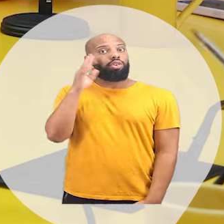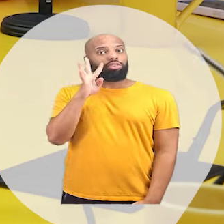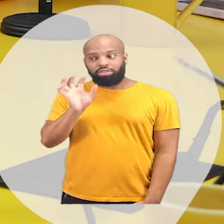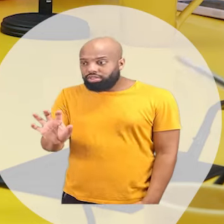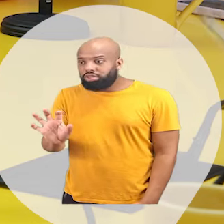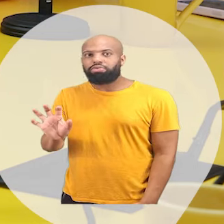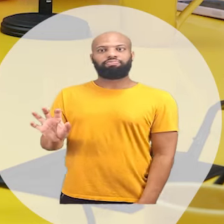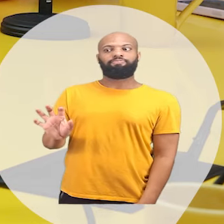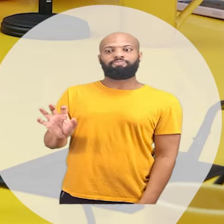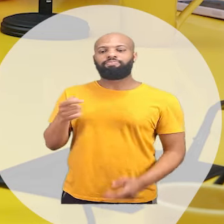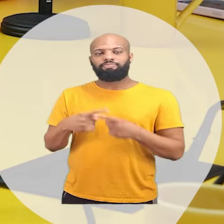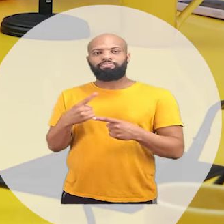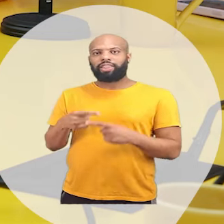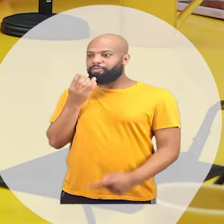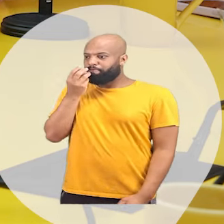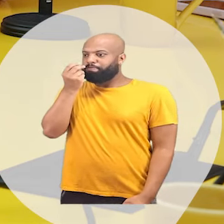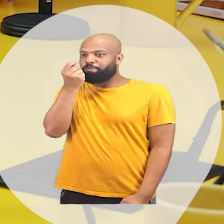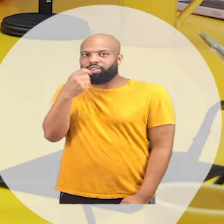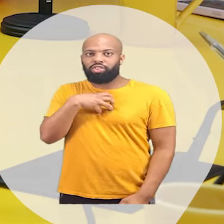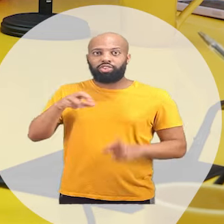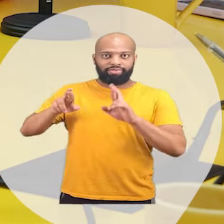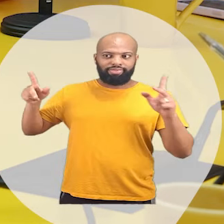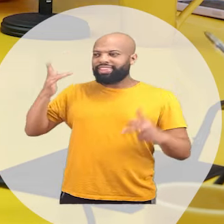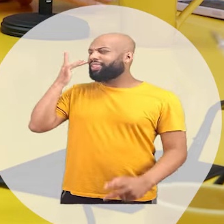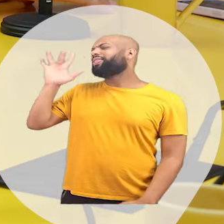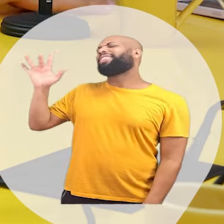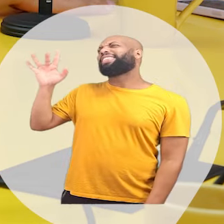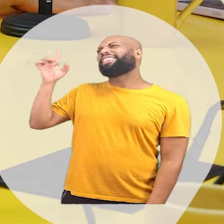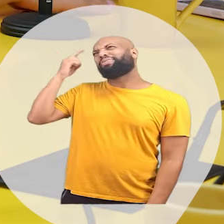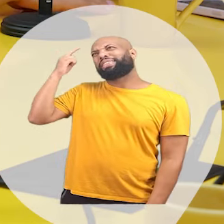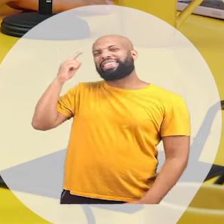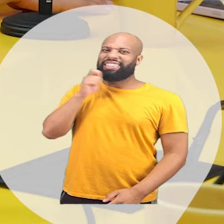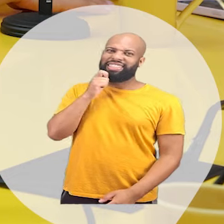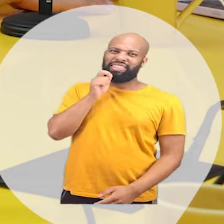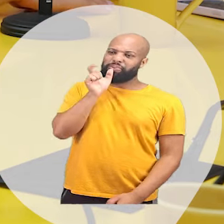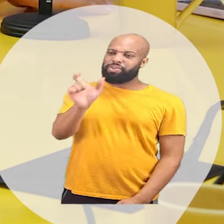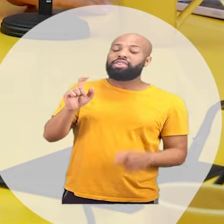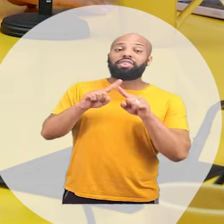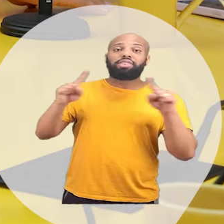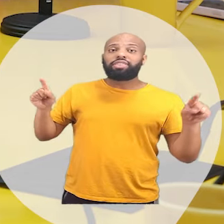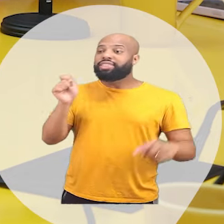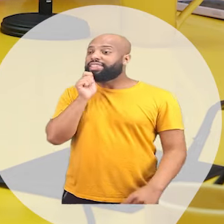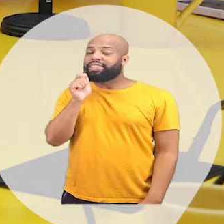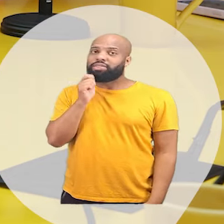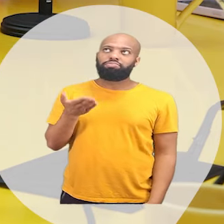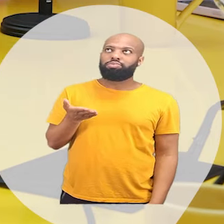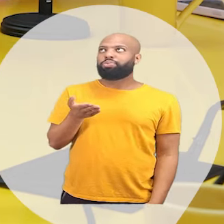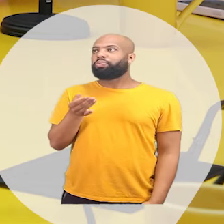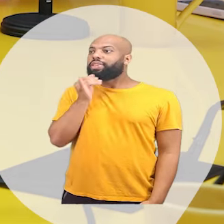isso Uma degustação diferente não sei não pensa em uma palavra agora mas às vezes